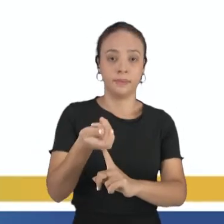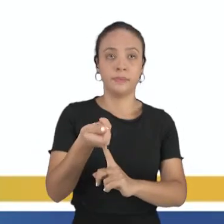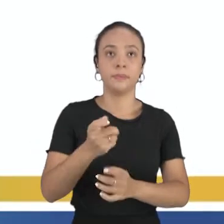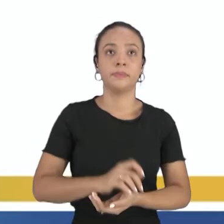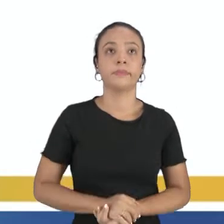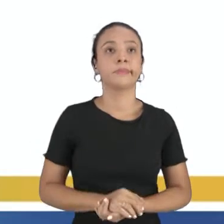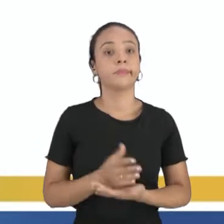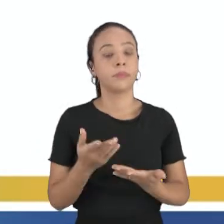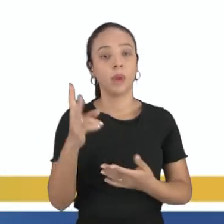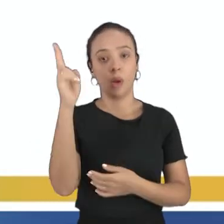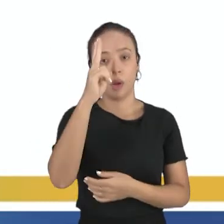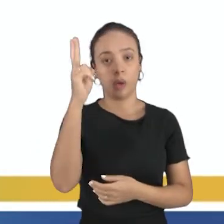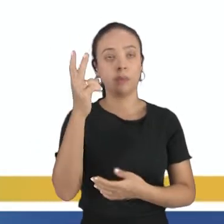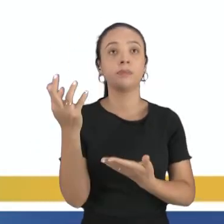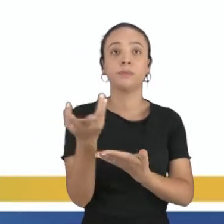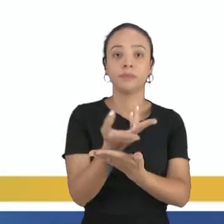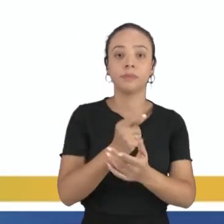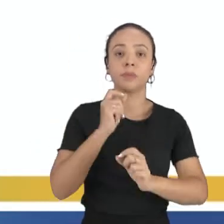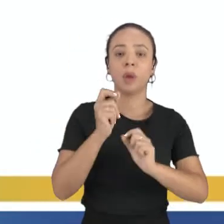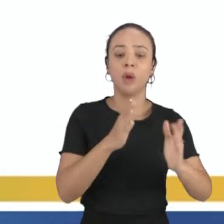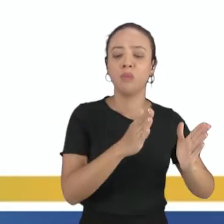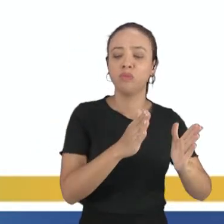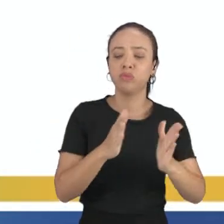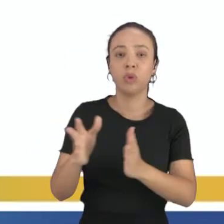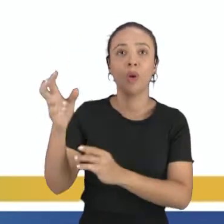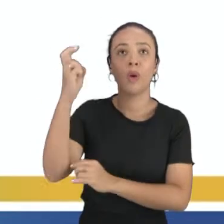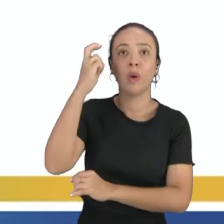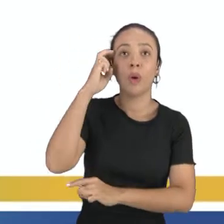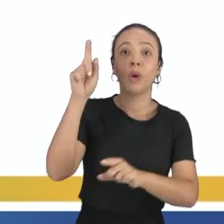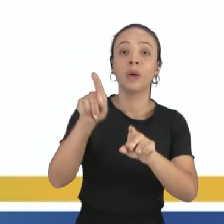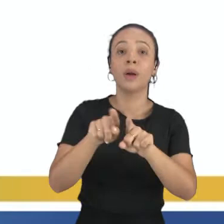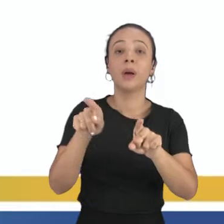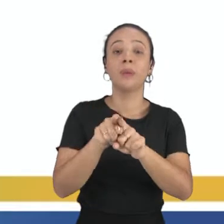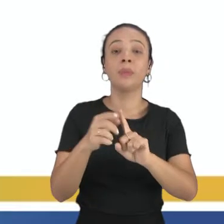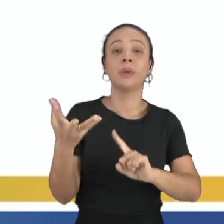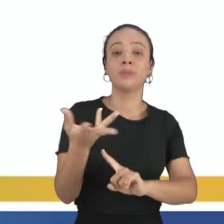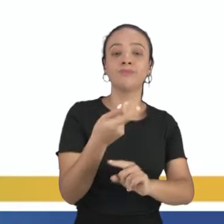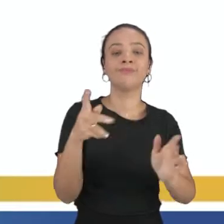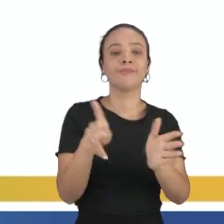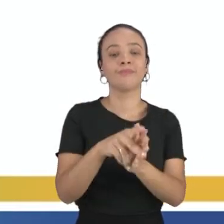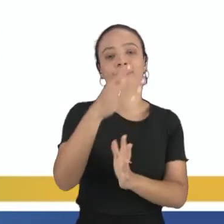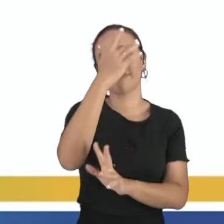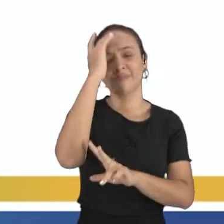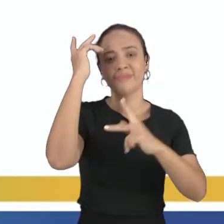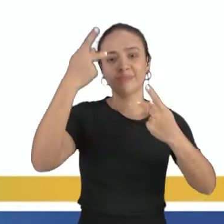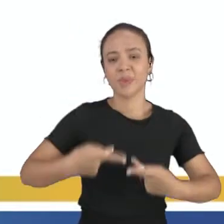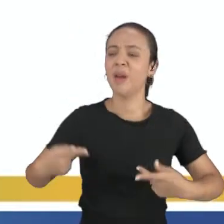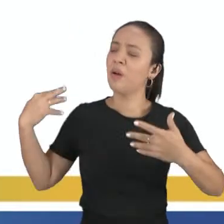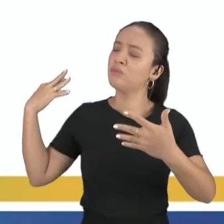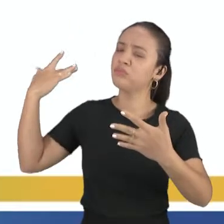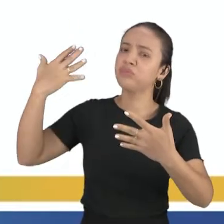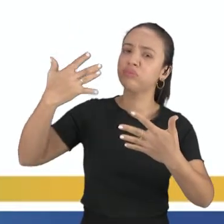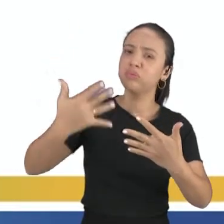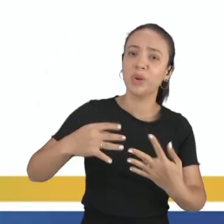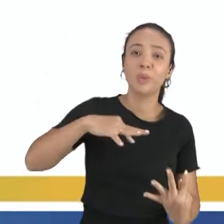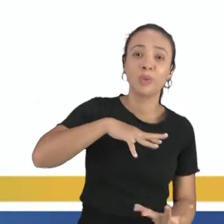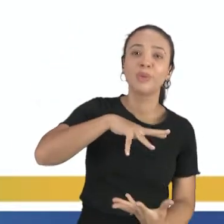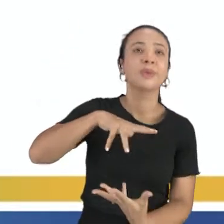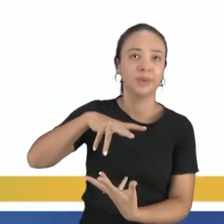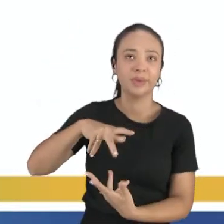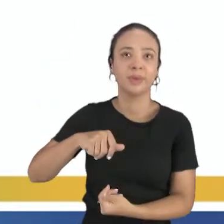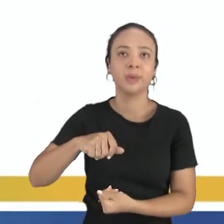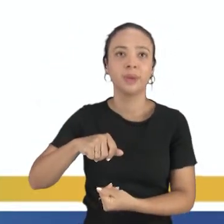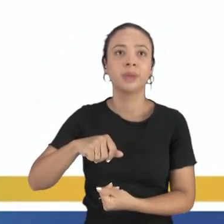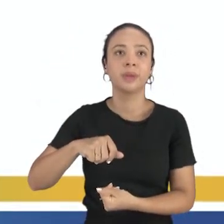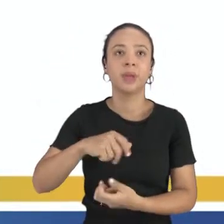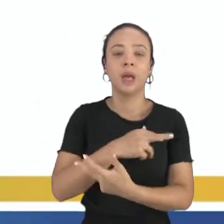Chamamos de história da arte a trajetória cultural e artística dos seres humanos ao longo da história no mundo.